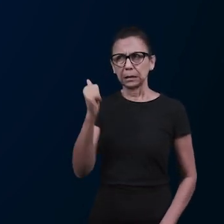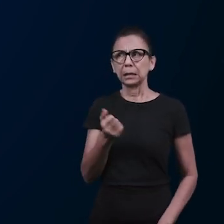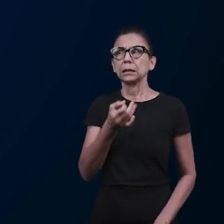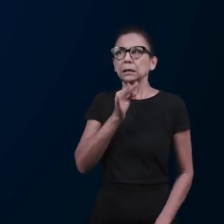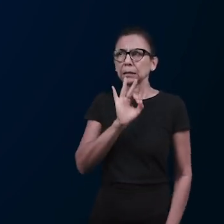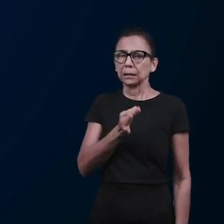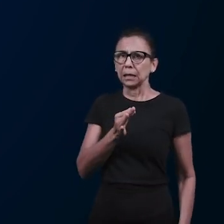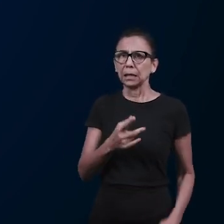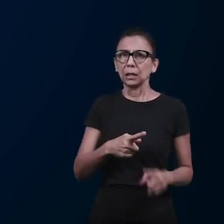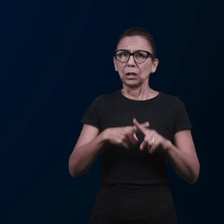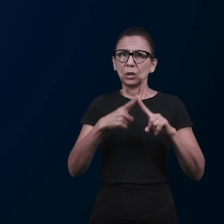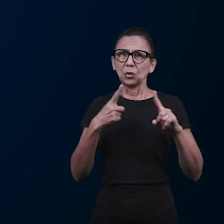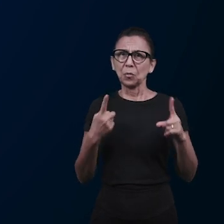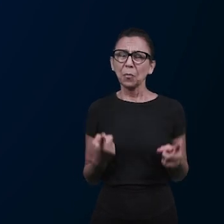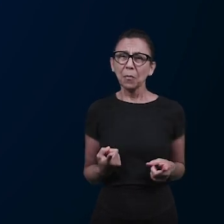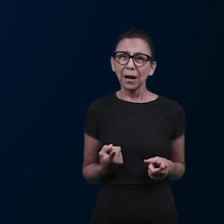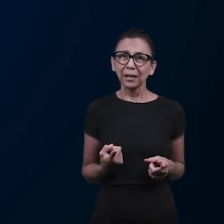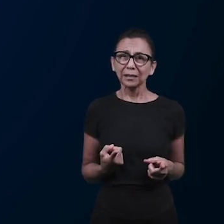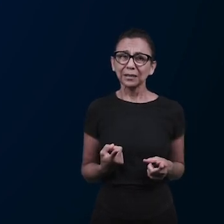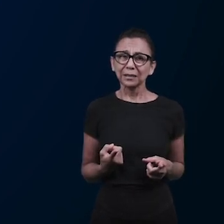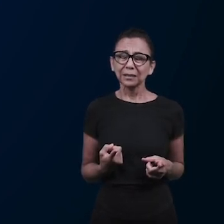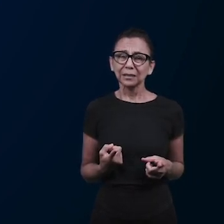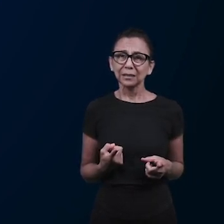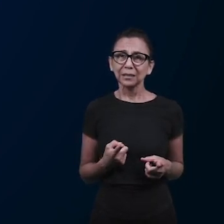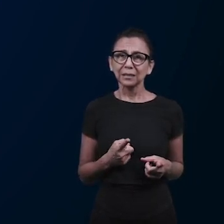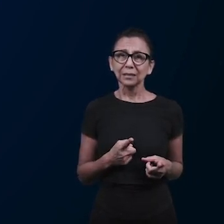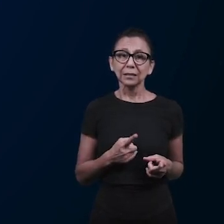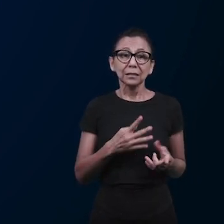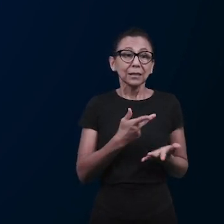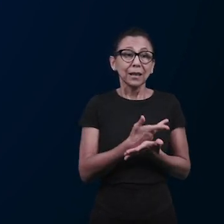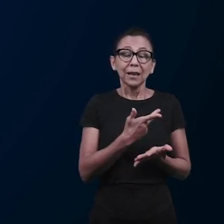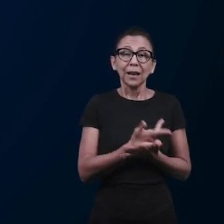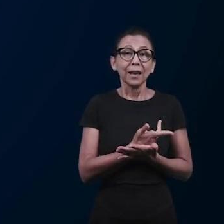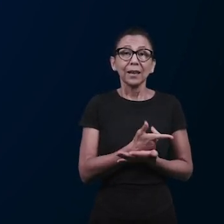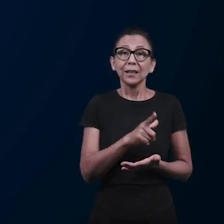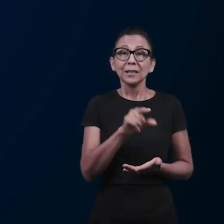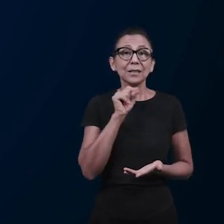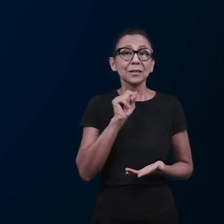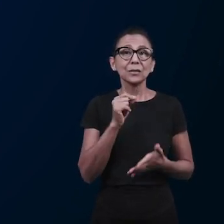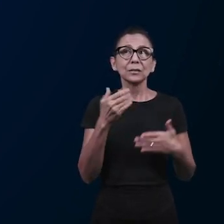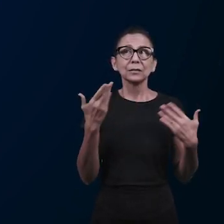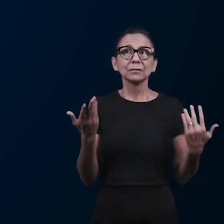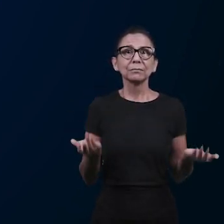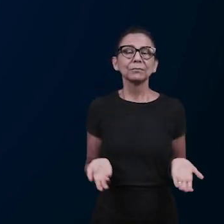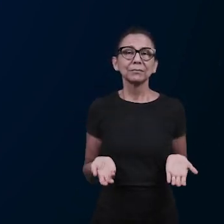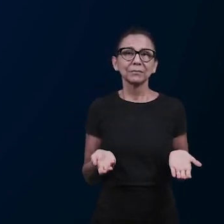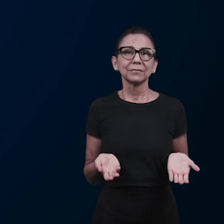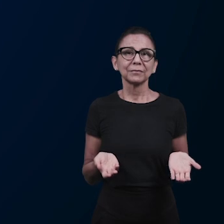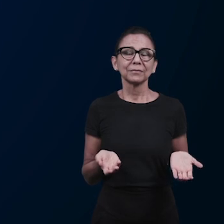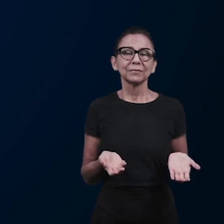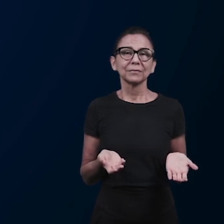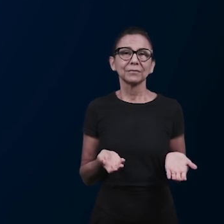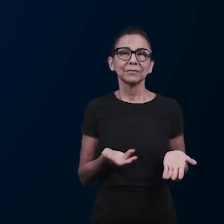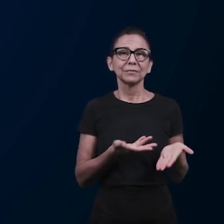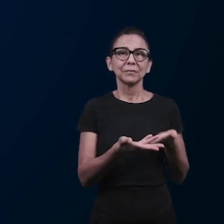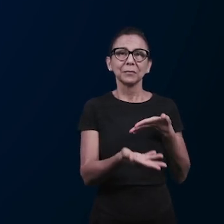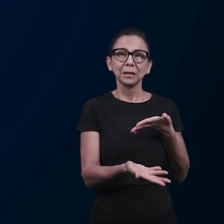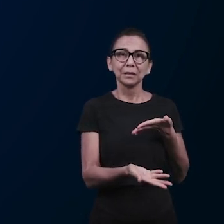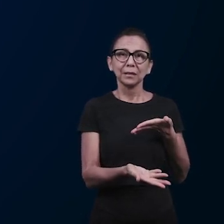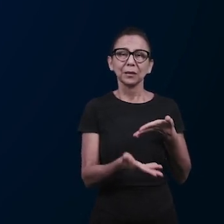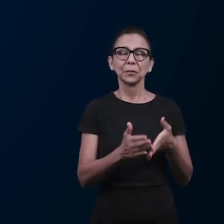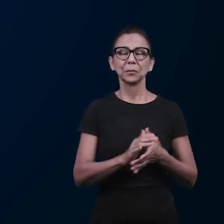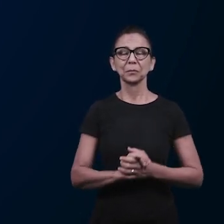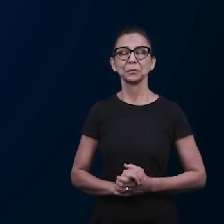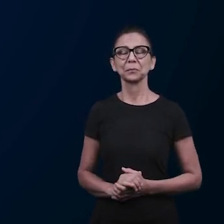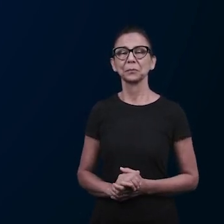faço o errado, eu sou imprudente. E essa é a definição também que nós podemos entender com relação à